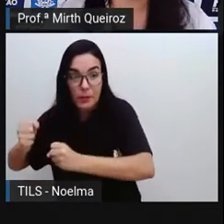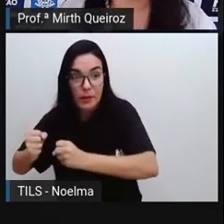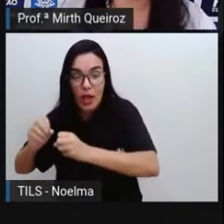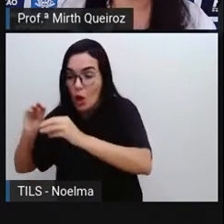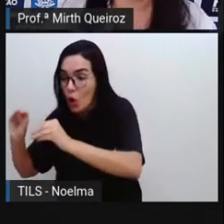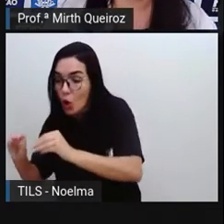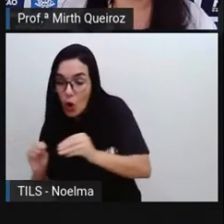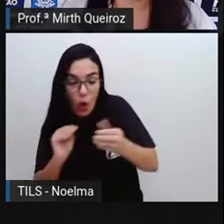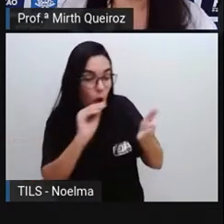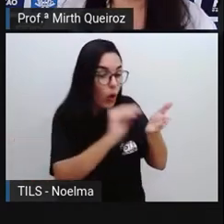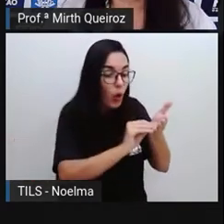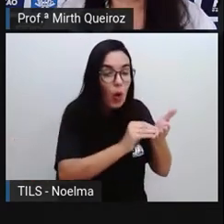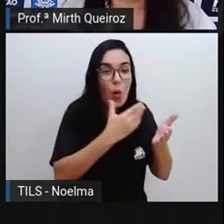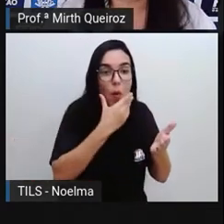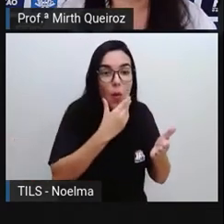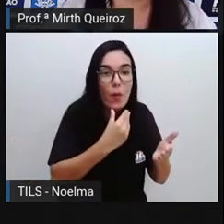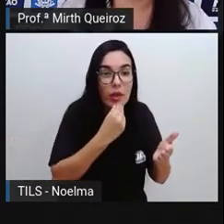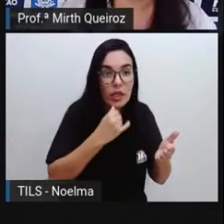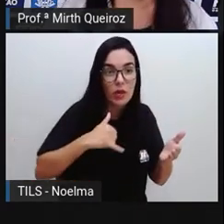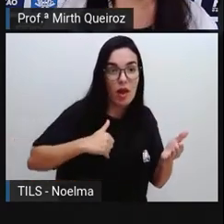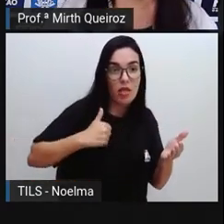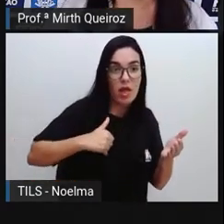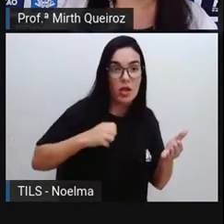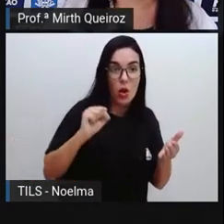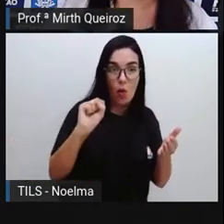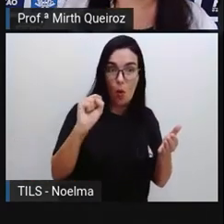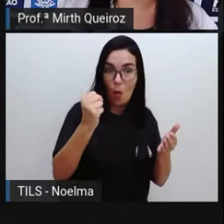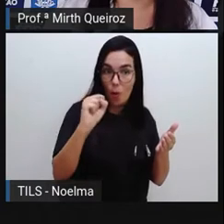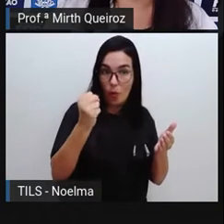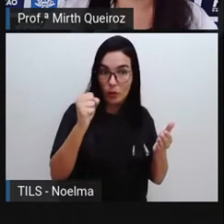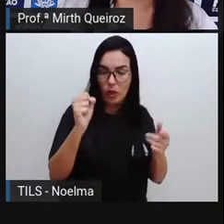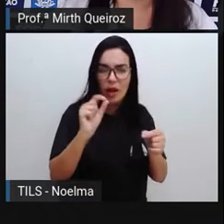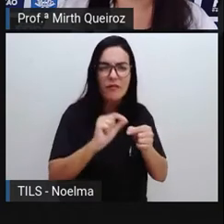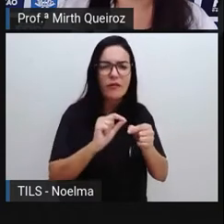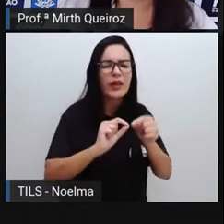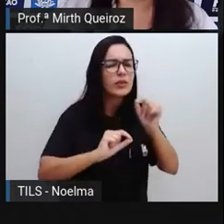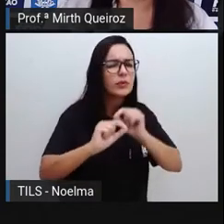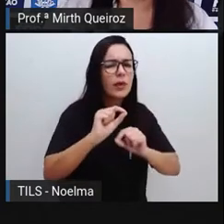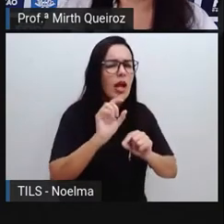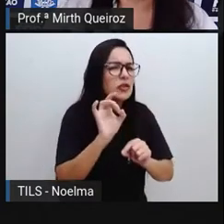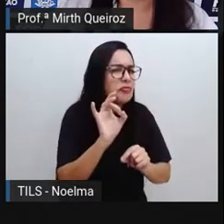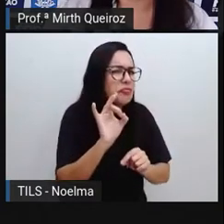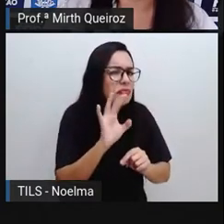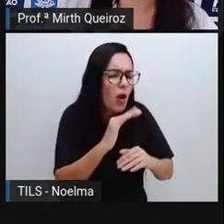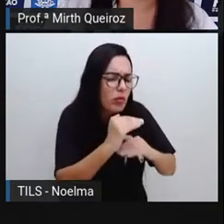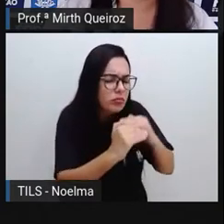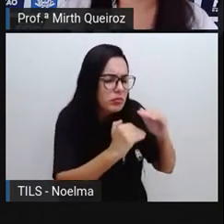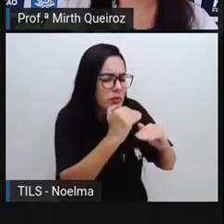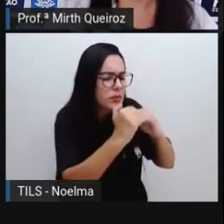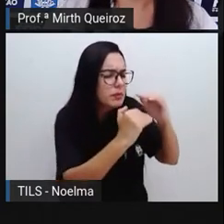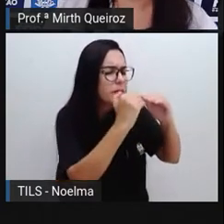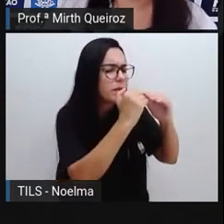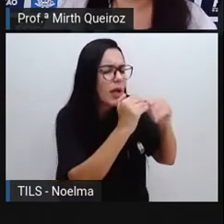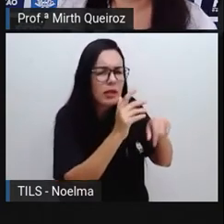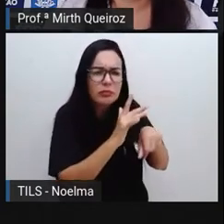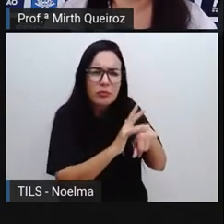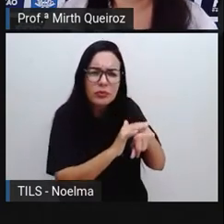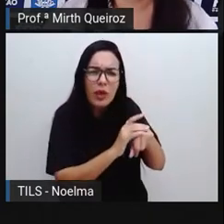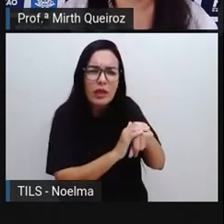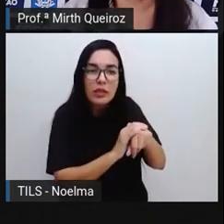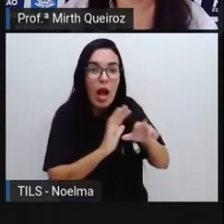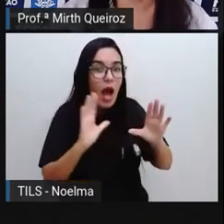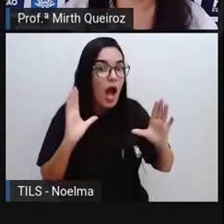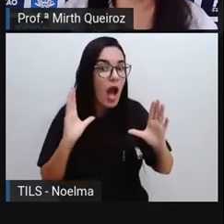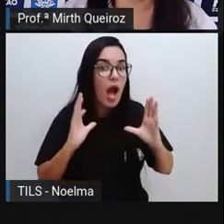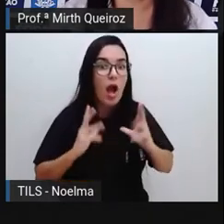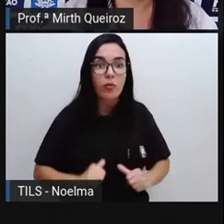garoto, ele tinha apenas 8 anos, o qual ele desenvolveu apenas uma pequena infecção e se curou